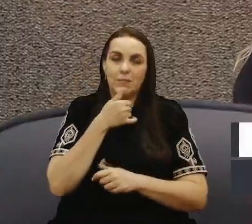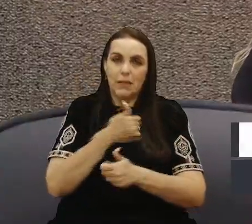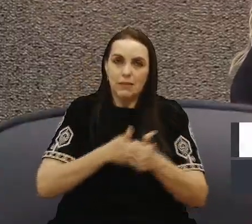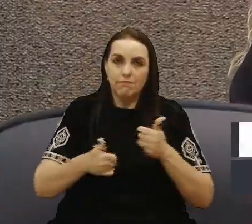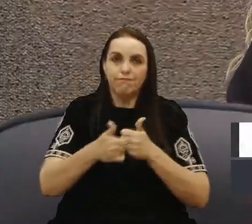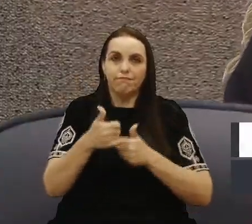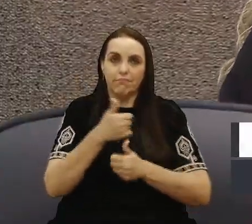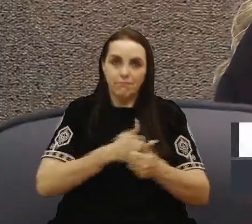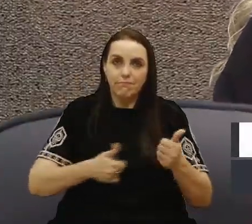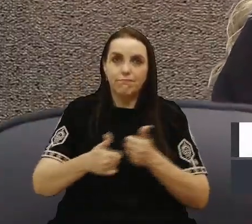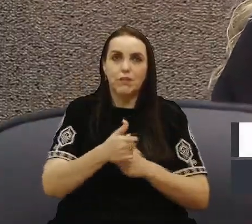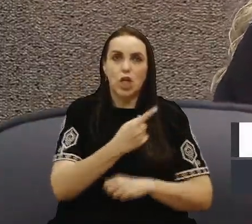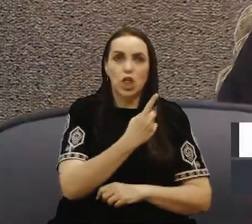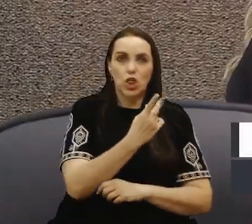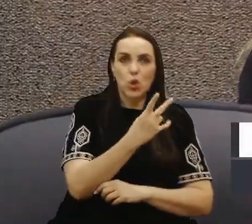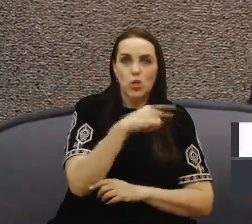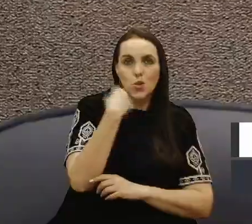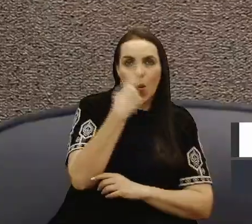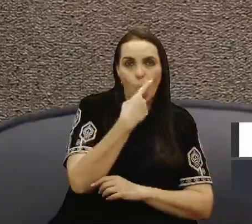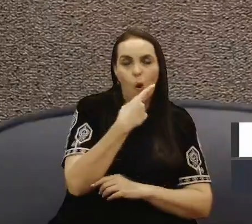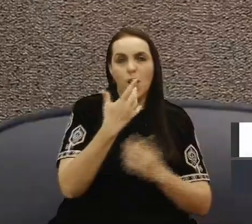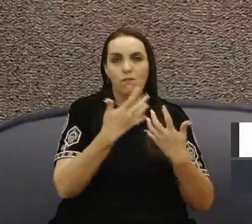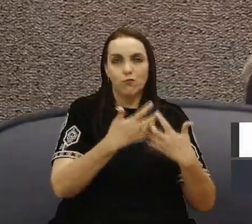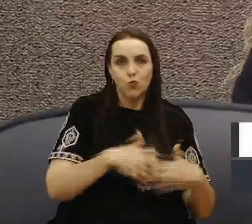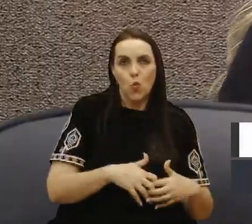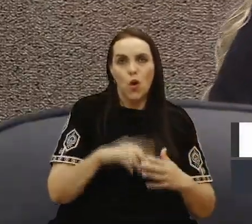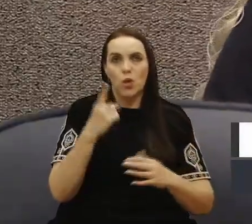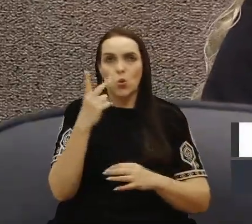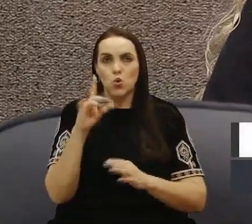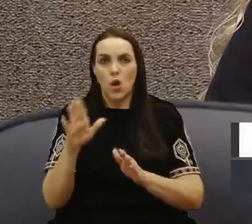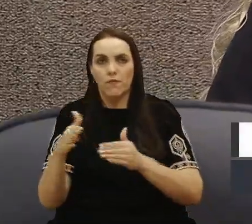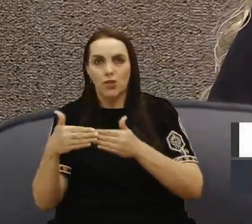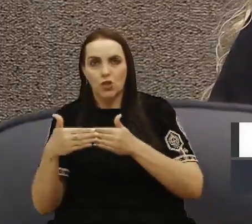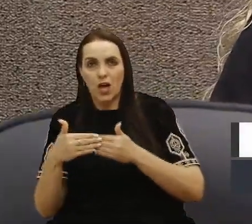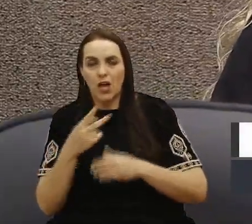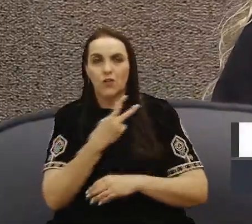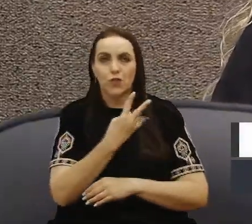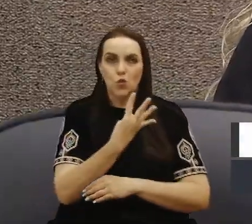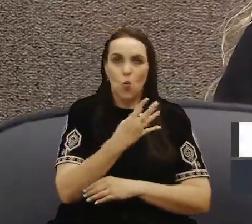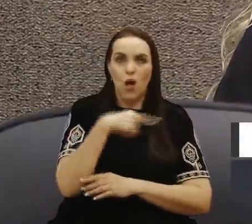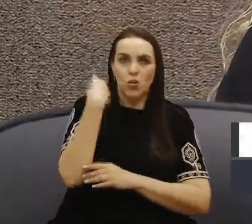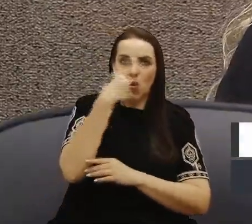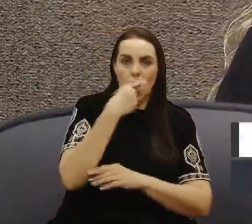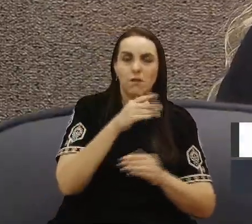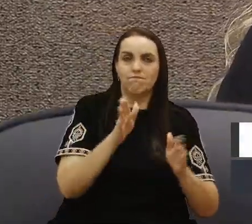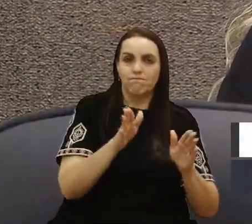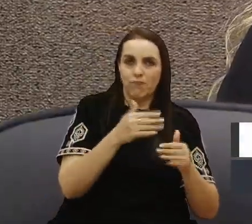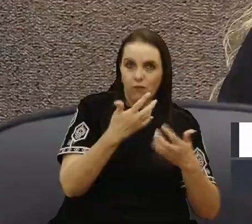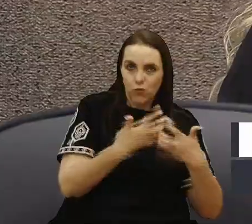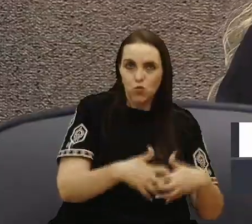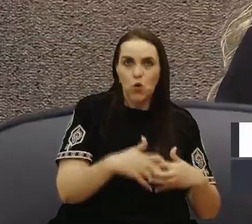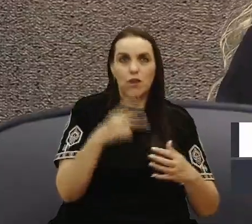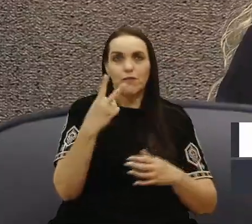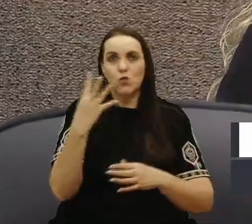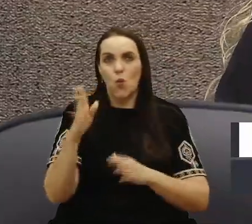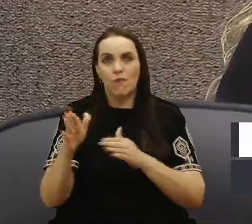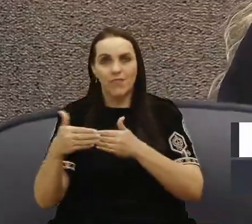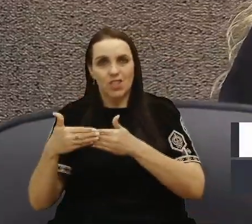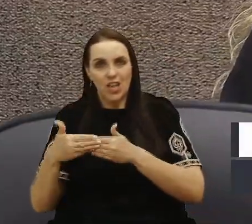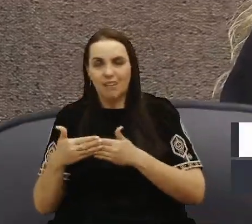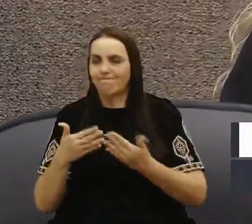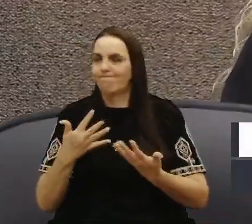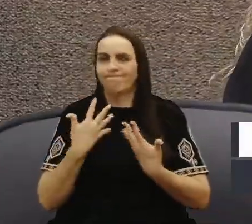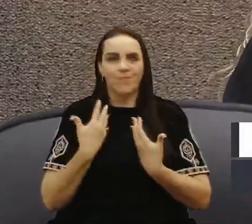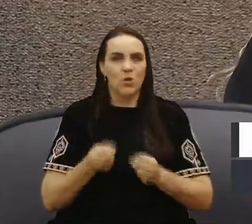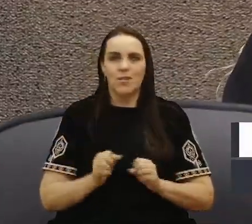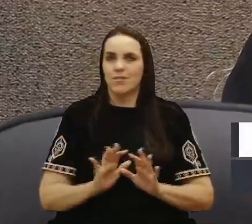horas funcionando, 12 horas não, 24 horas funcionando, 24 horas não dá para aceitar. Assim como aconteceu na